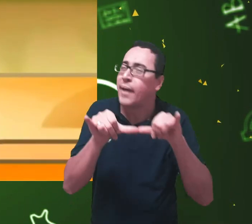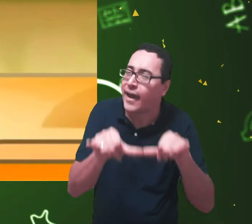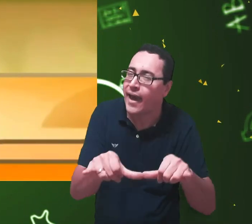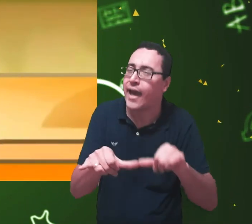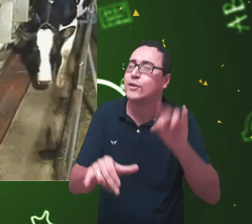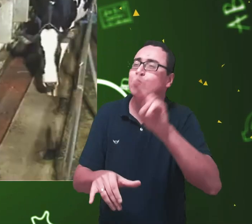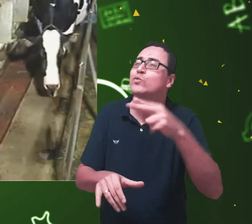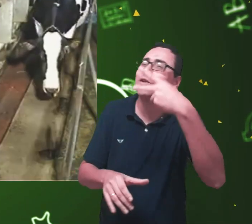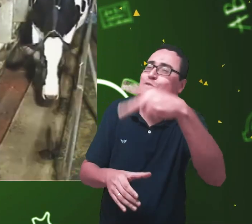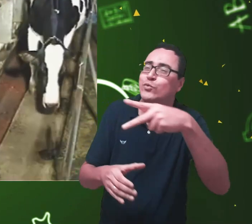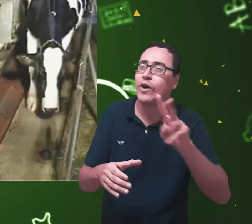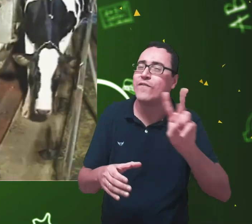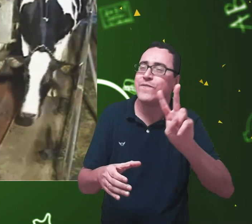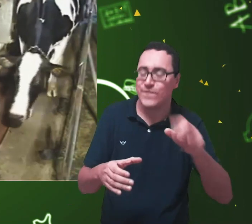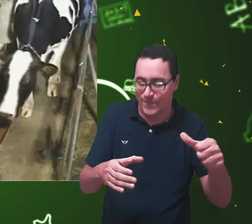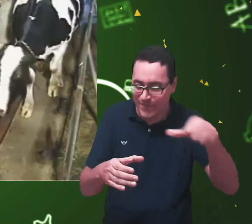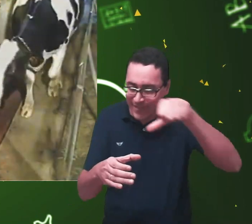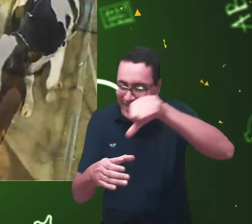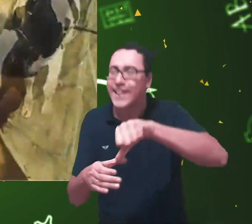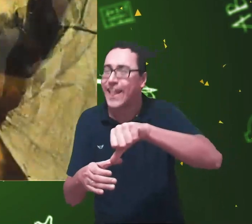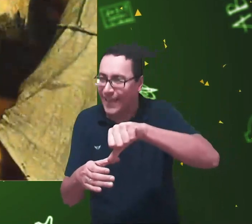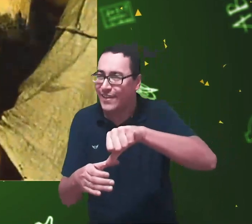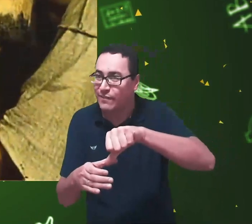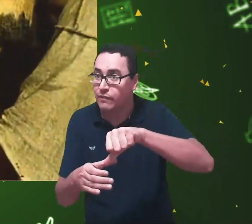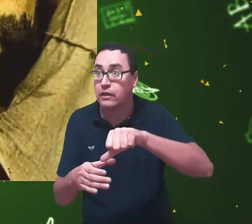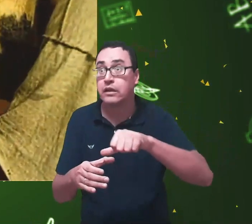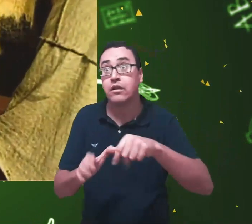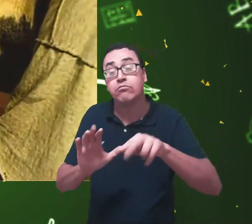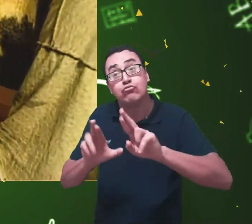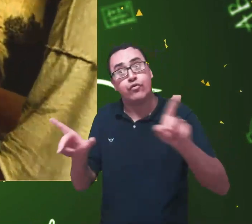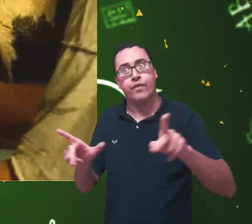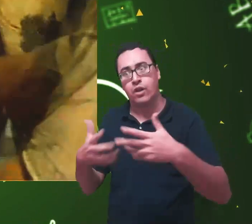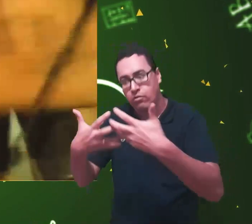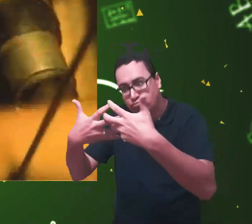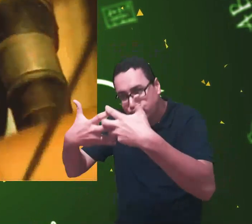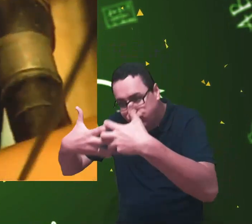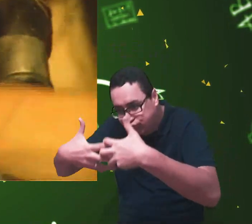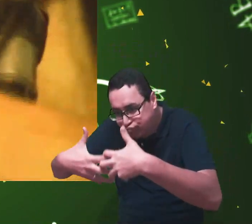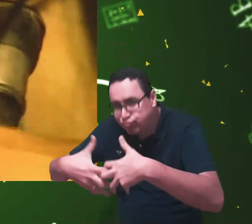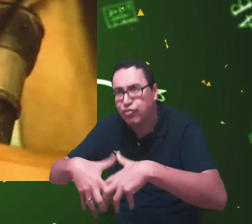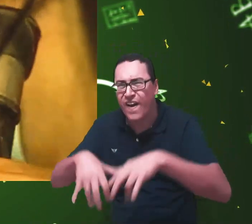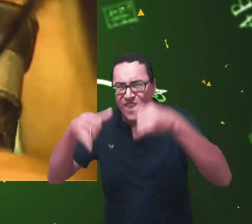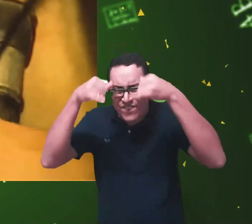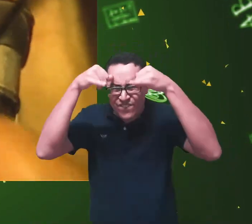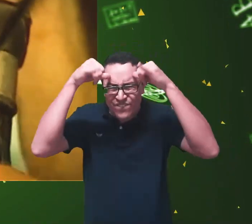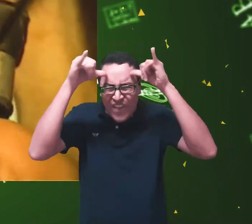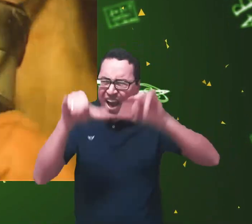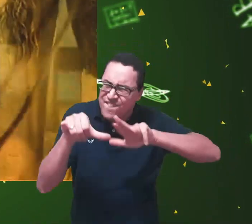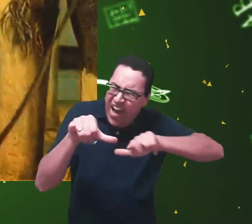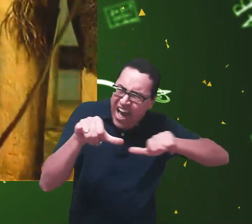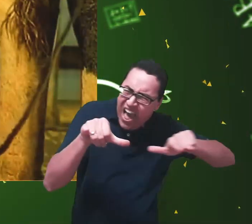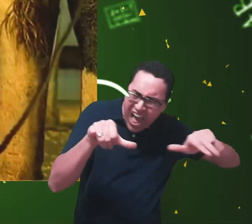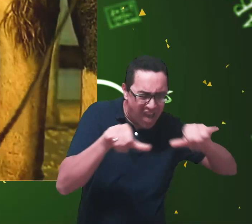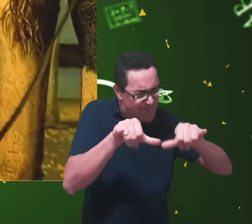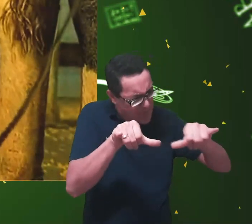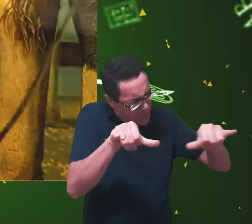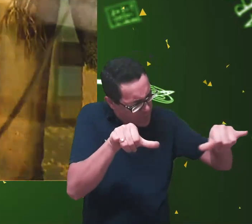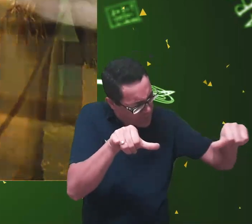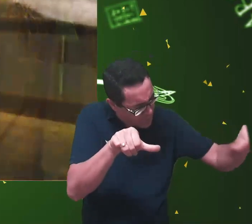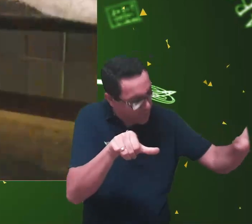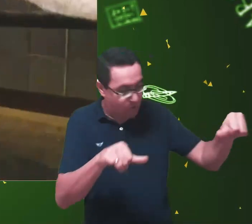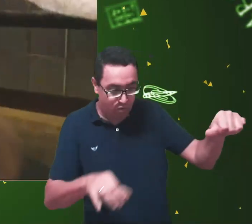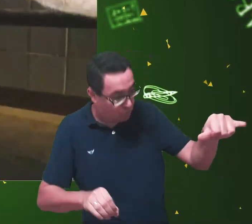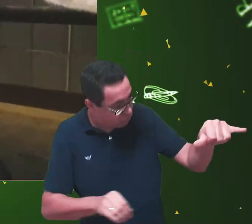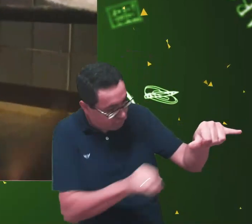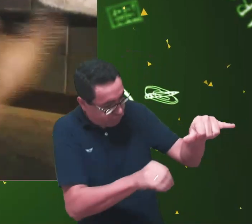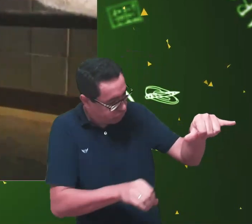sua vitamina, foi ordenhado mecanicamente. A ordenhadeira é uma máquina que é colocada